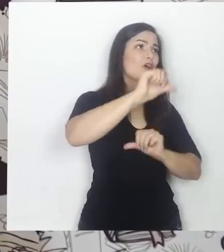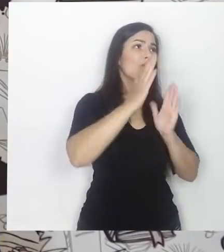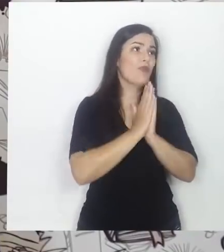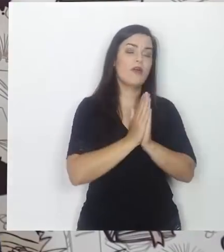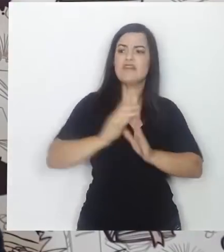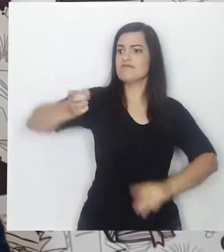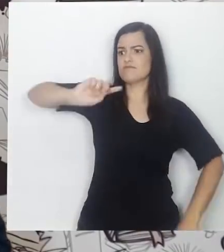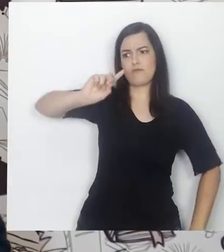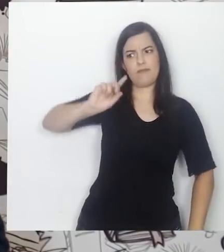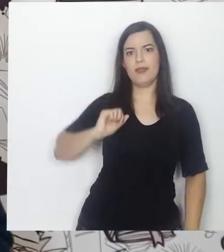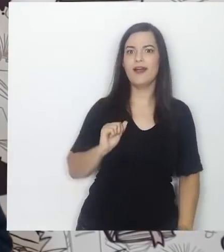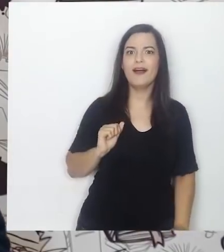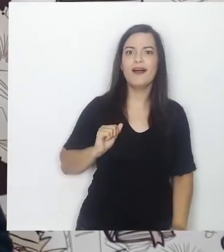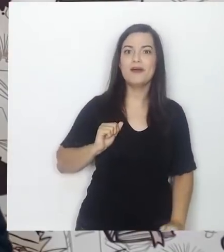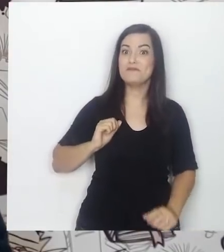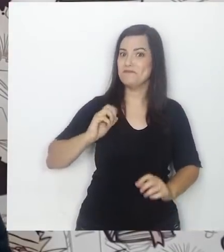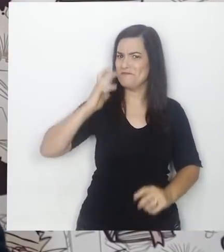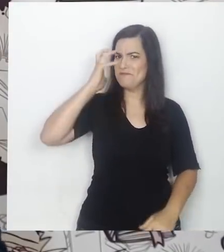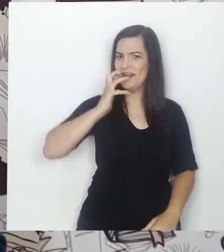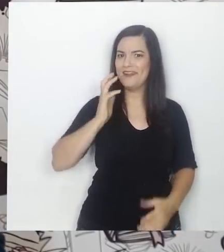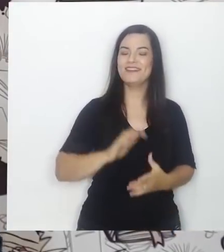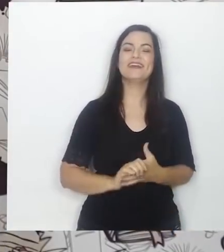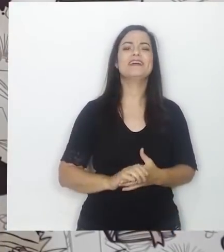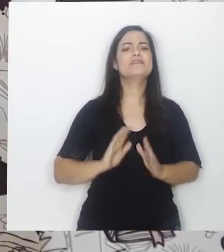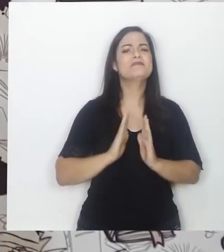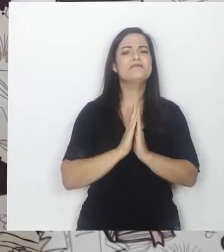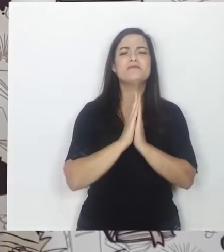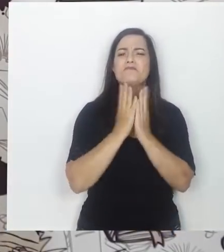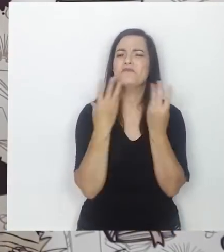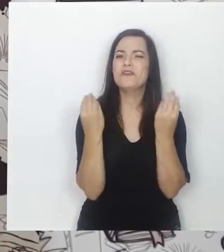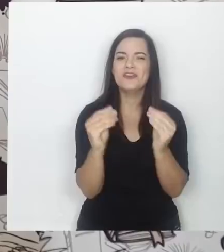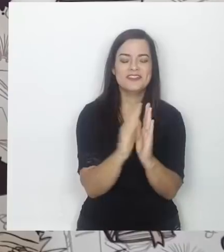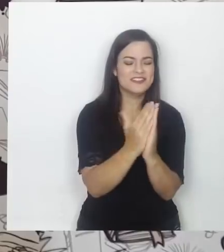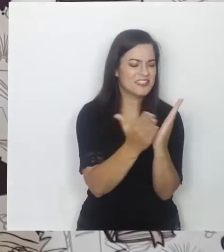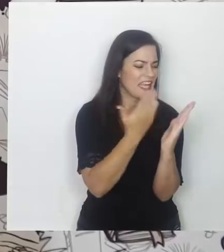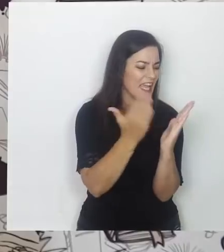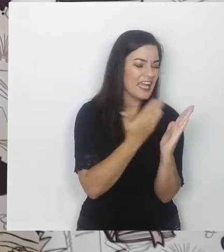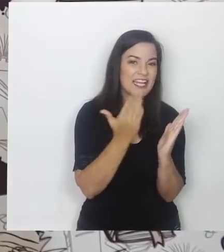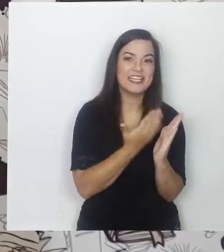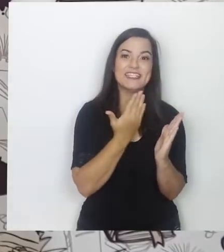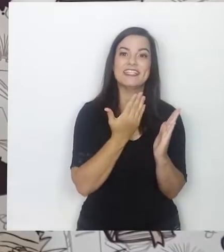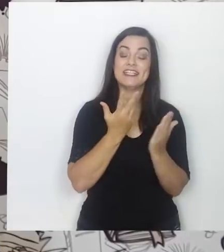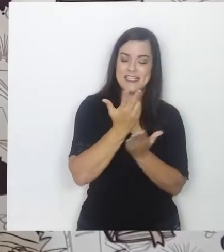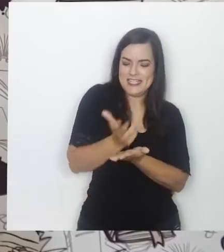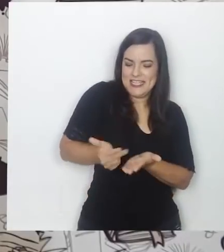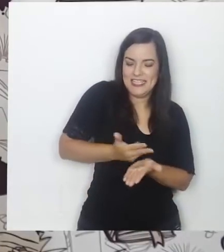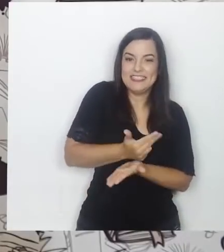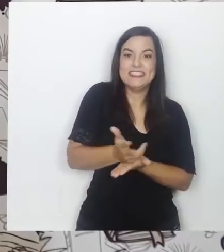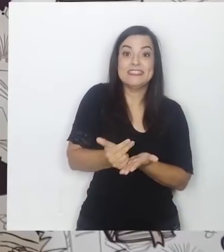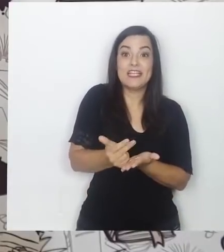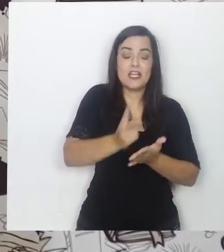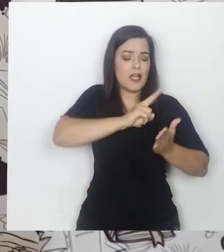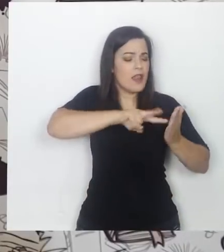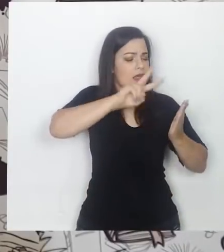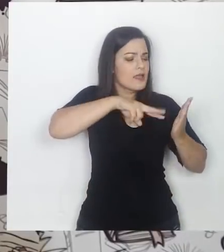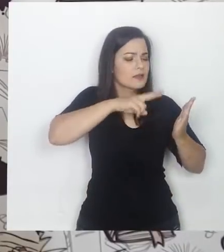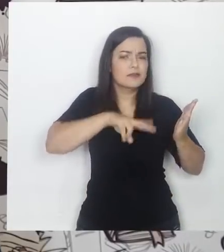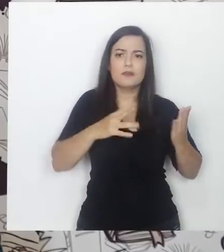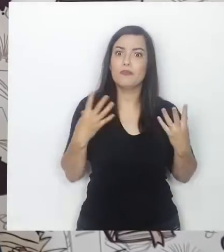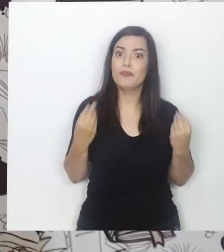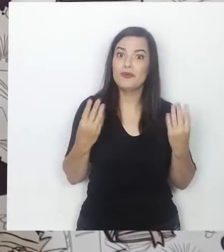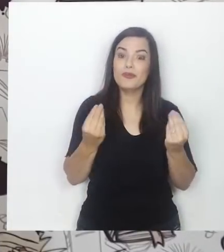professora. Muitos cadernos, muitos desenhos, muitas leituras. Essa menina foi